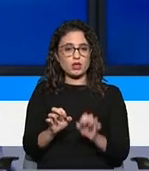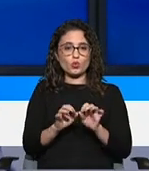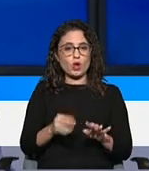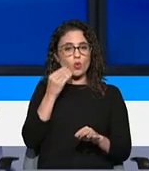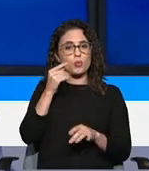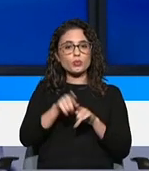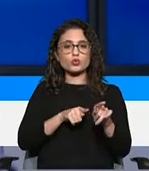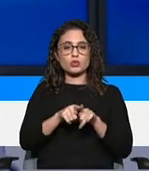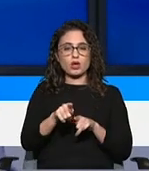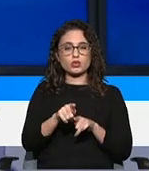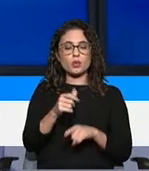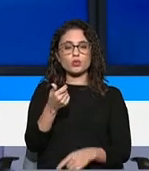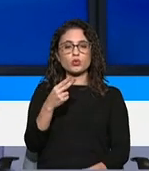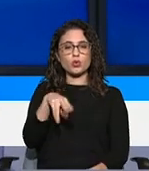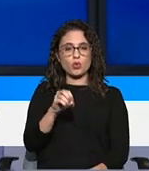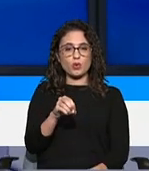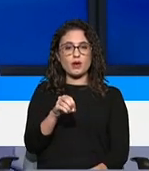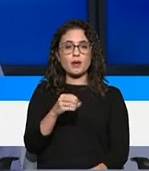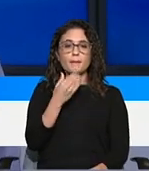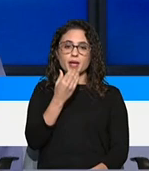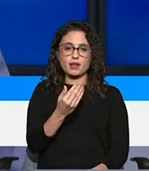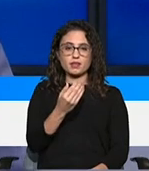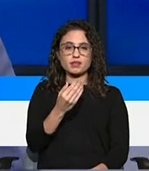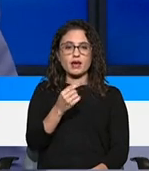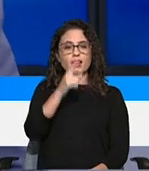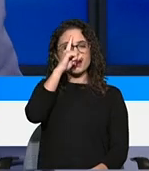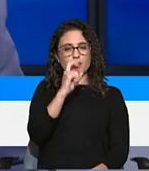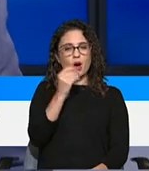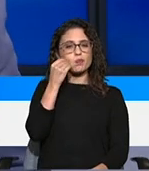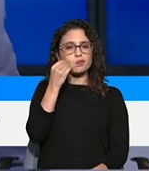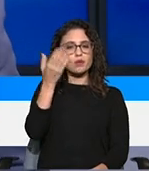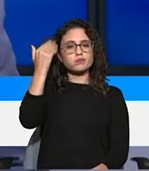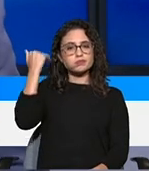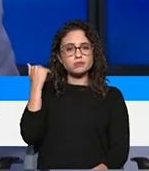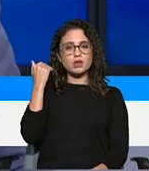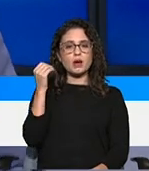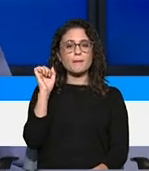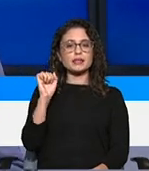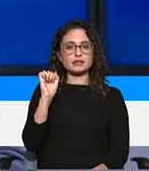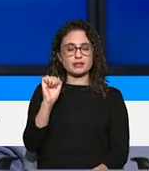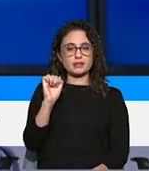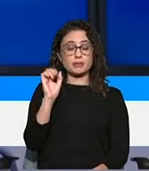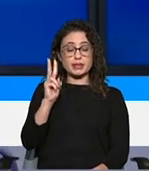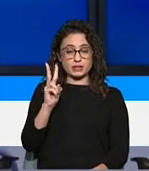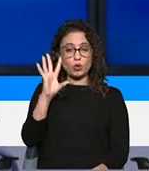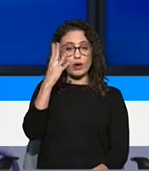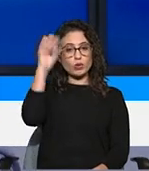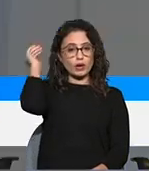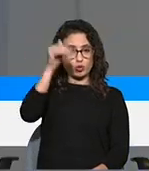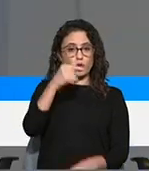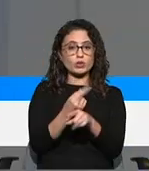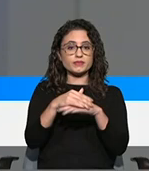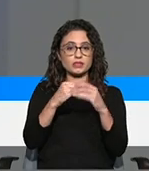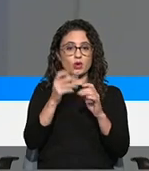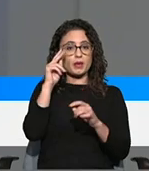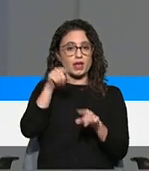Bruno mim PED aos medres é para se liberarem o os tempos da governação do PSD na República aquilo que fizeram à madeira o anos depois